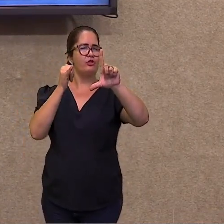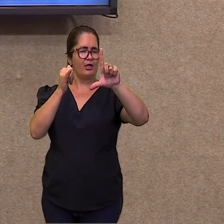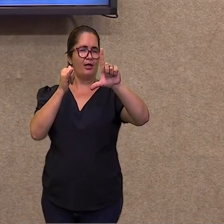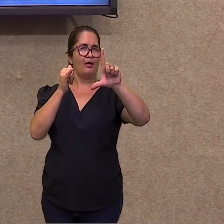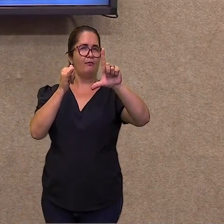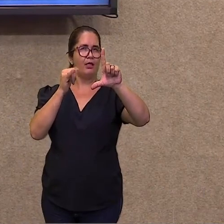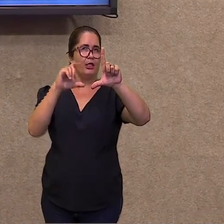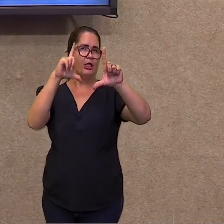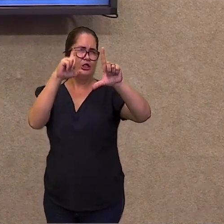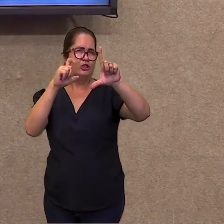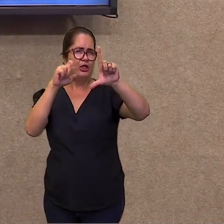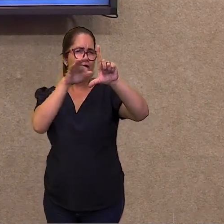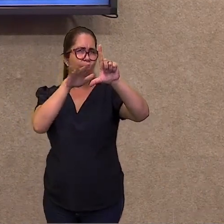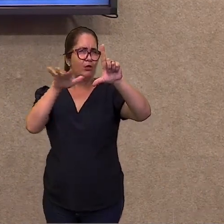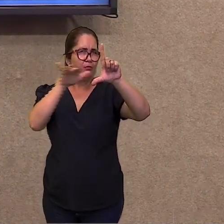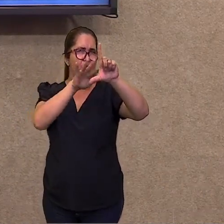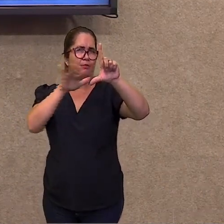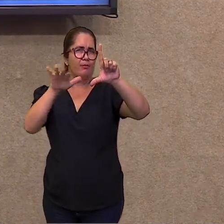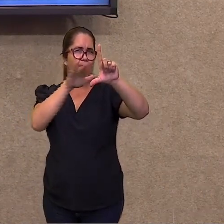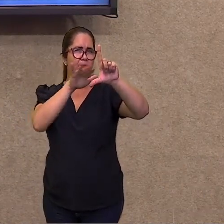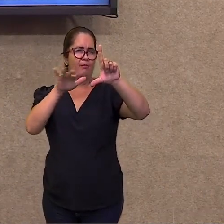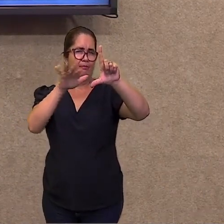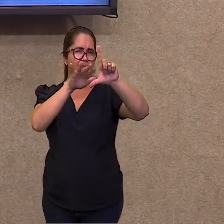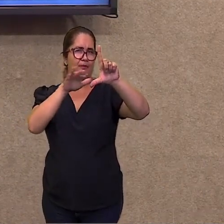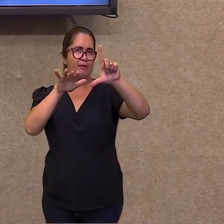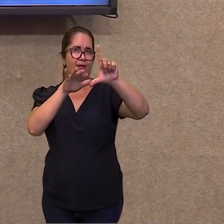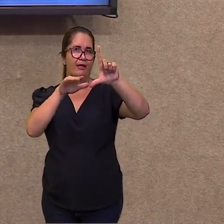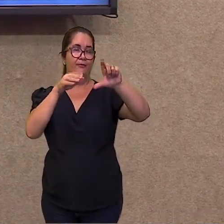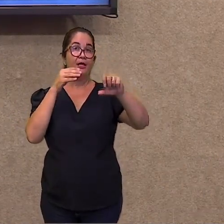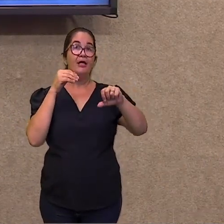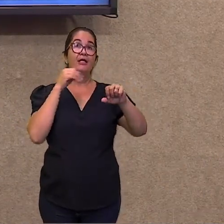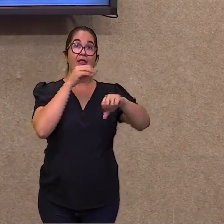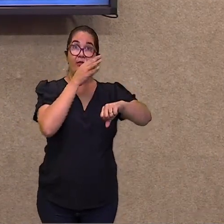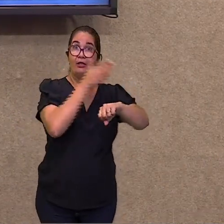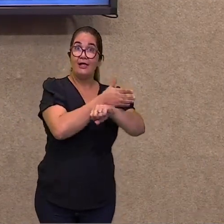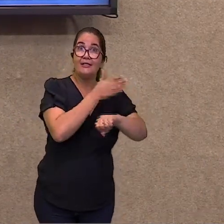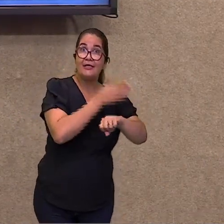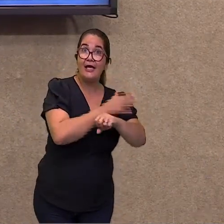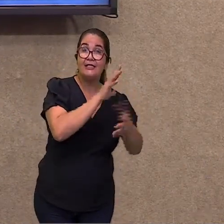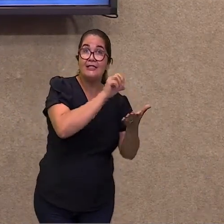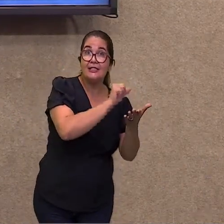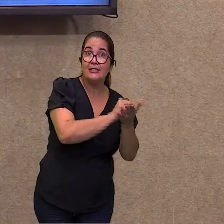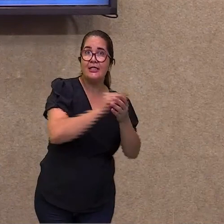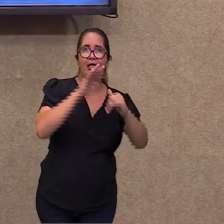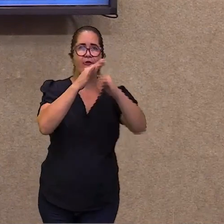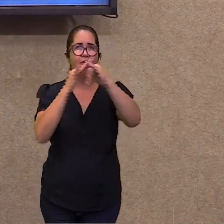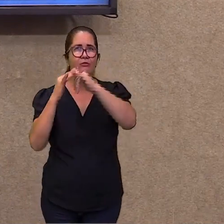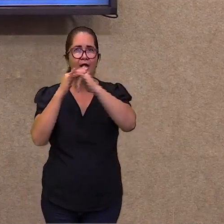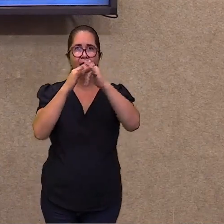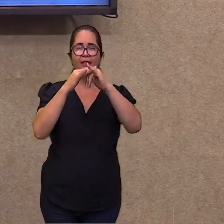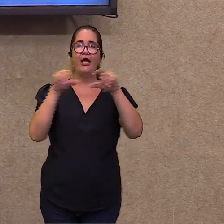seu celular na imagem que aparece no canto da sua tela, se inscreva no nosso canal do YouTube, acesse as